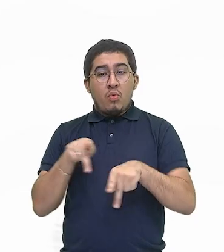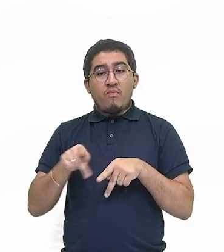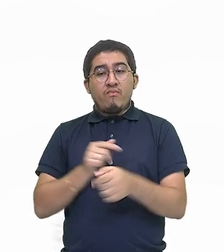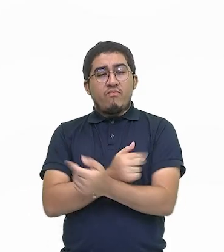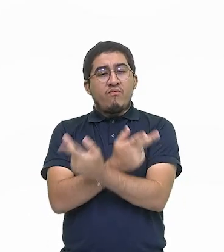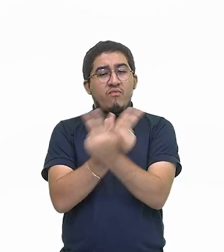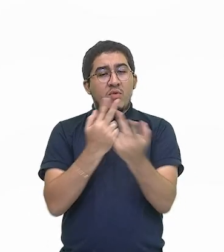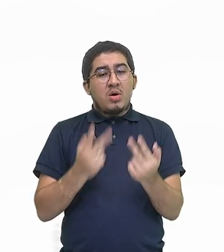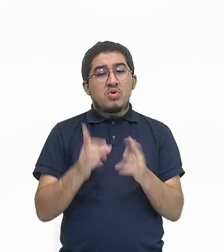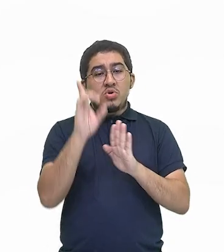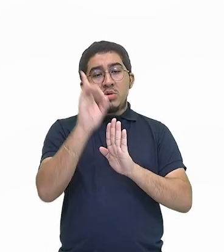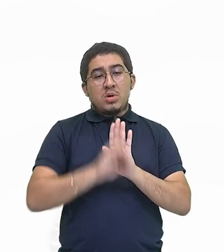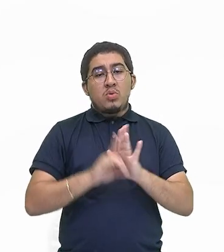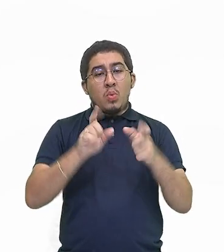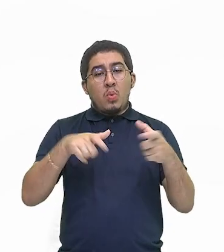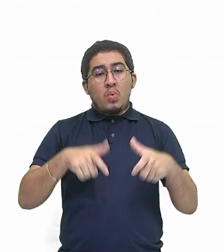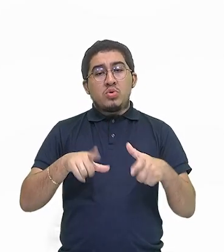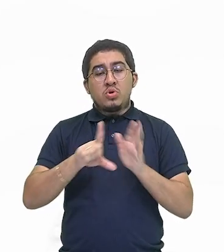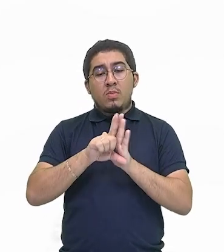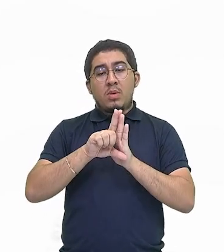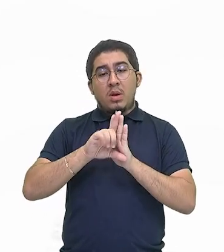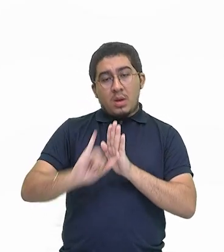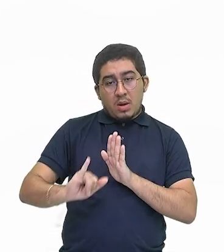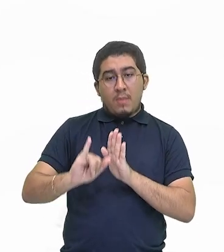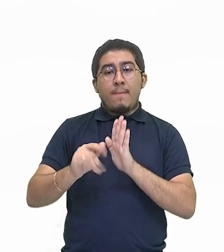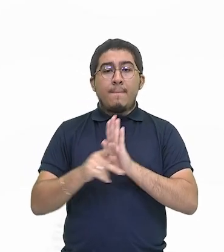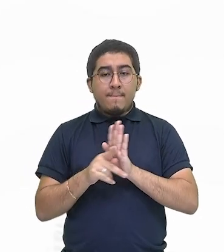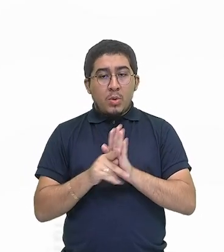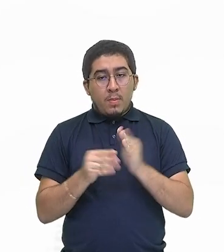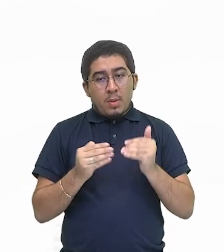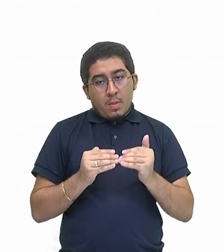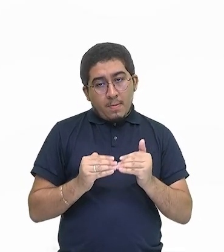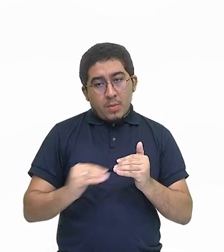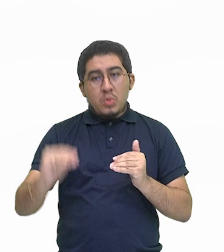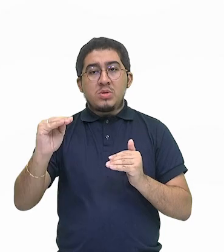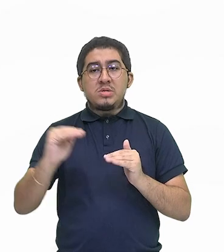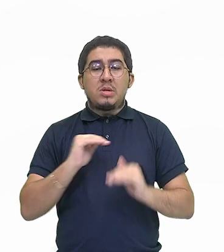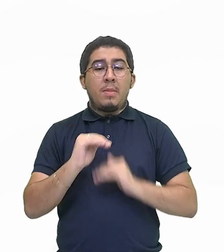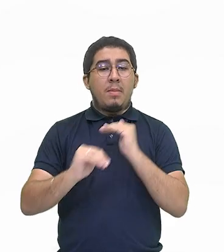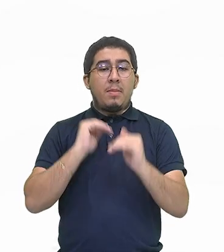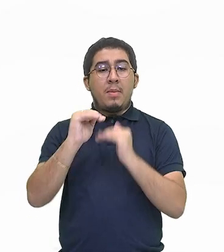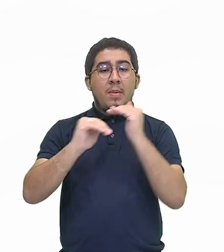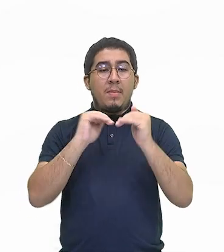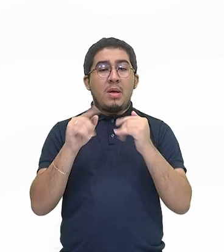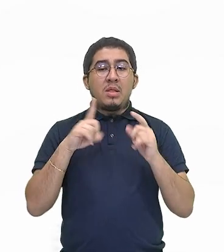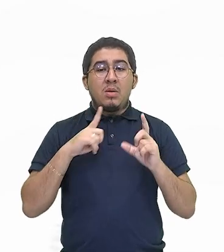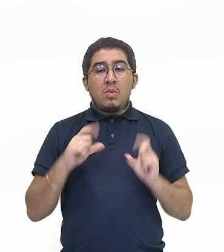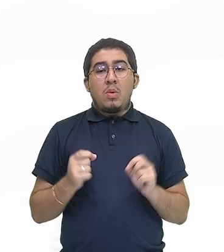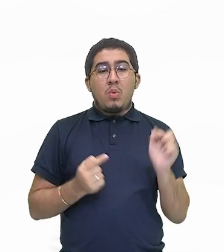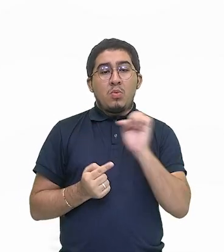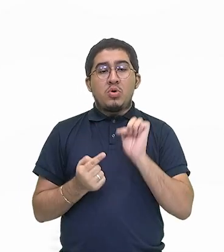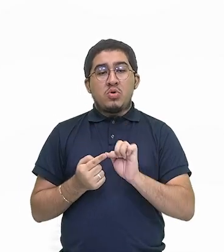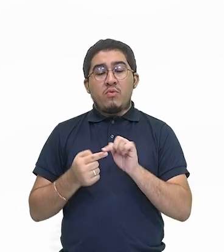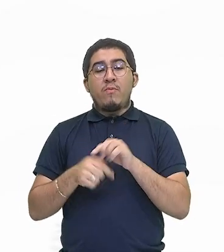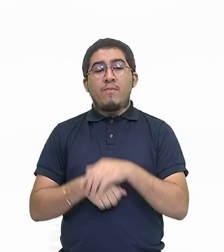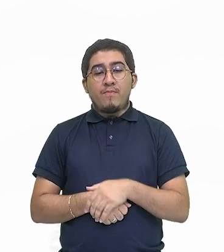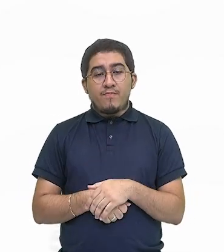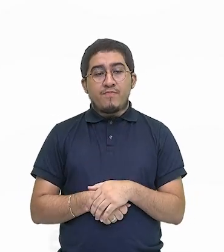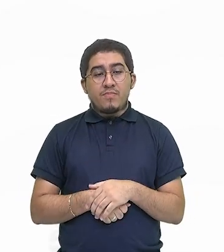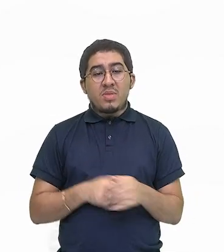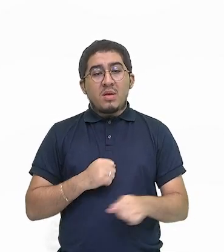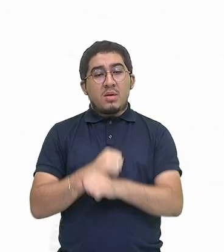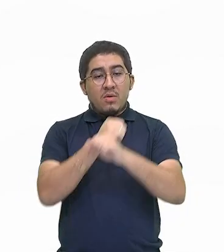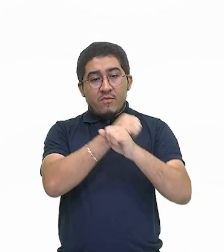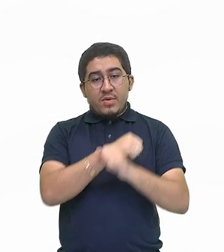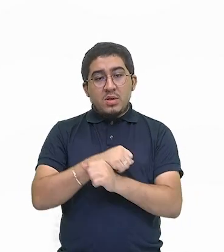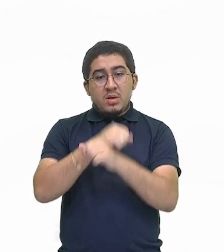vários direitos em uma legislação, em lei progressista, que visa a defesa e